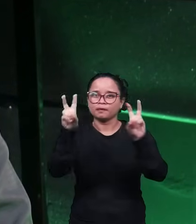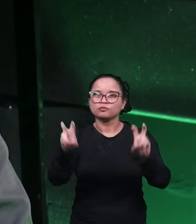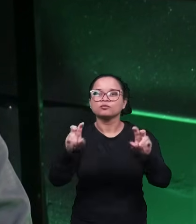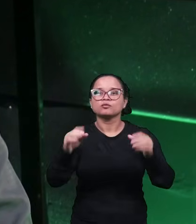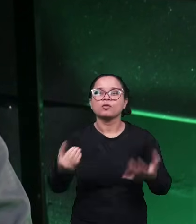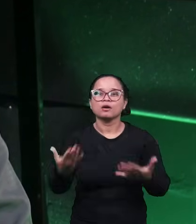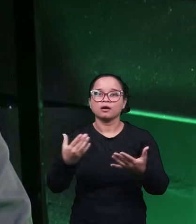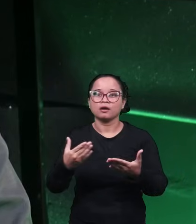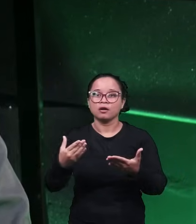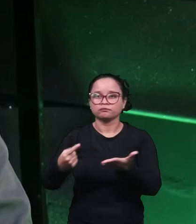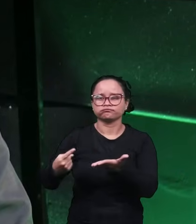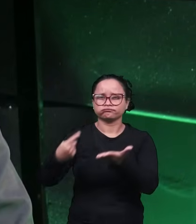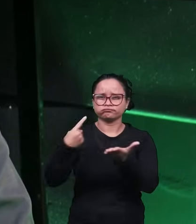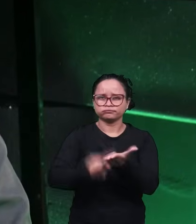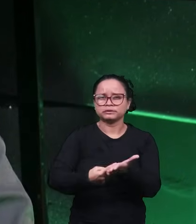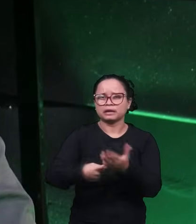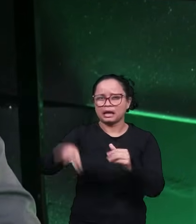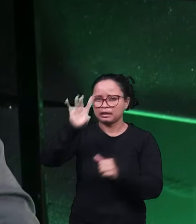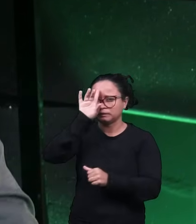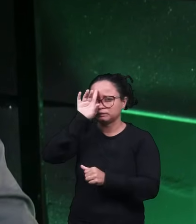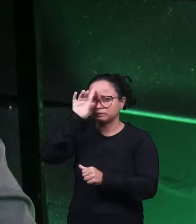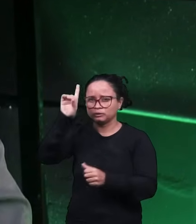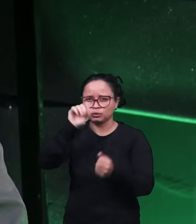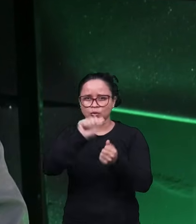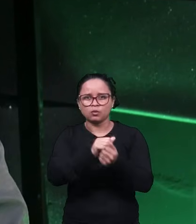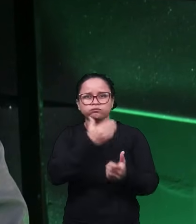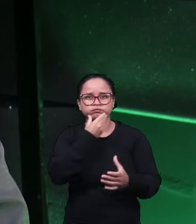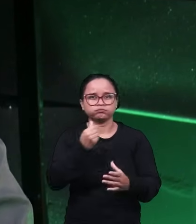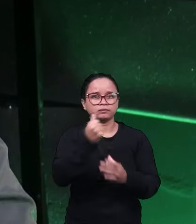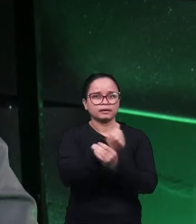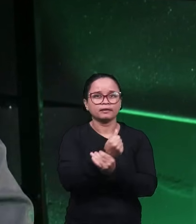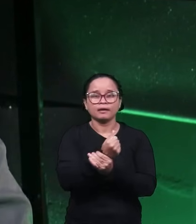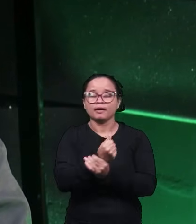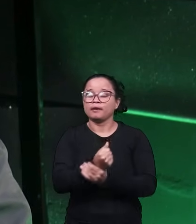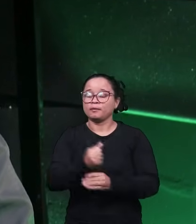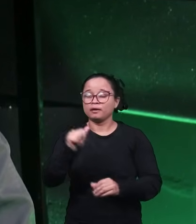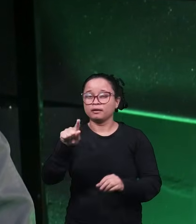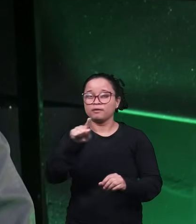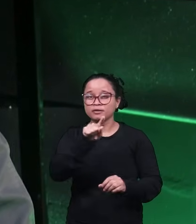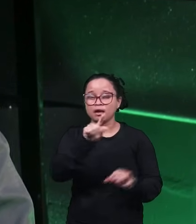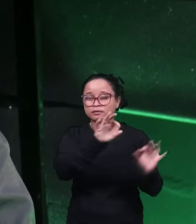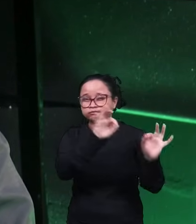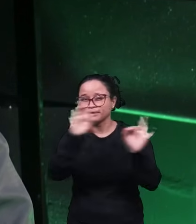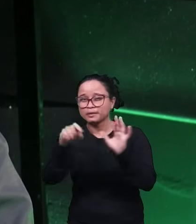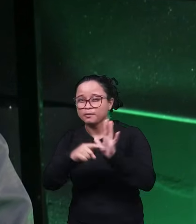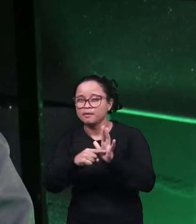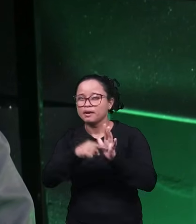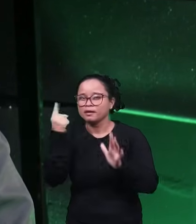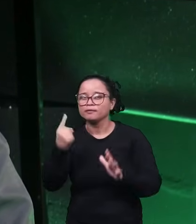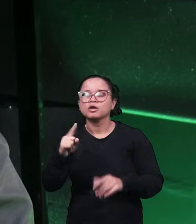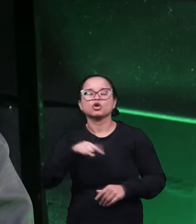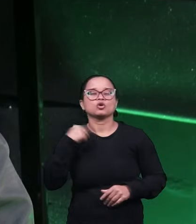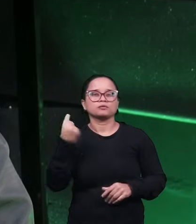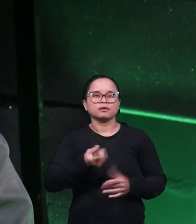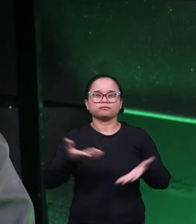aliança de Deus com Abraão. Para você que está assistindo esse primeiro episódio pela primeira vez, nós estamos aqui